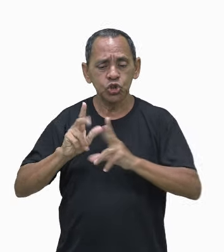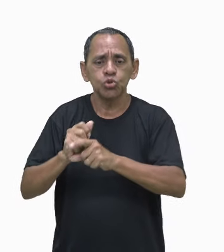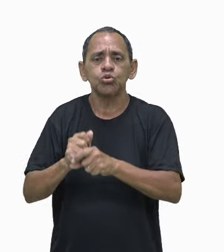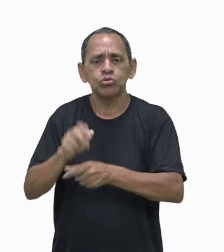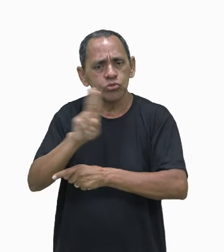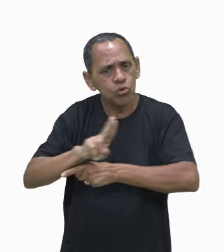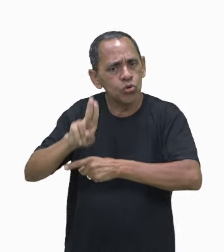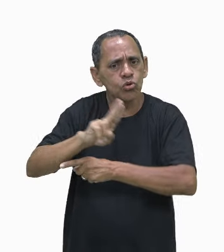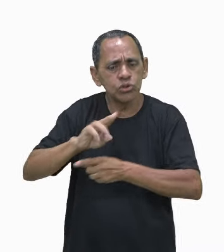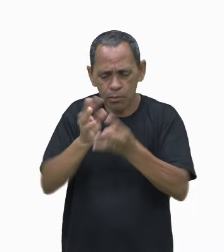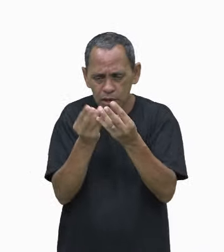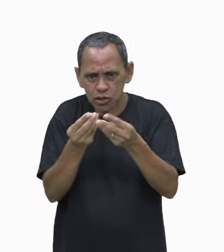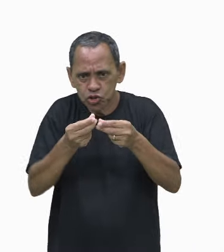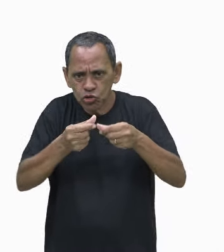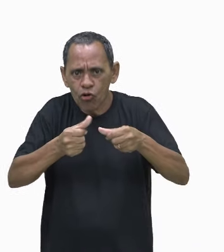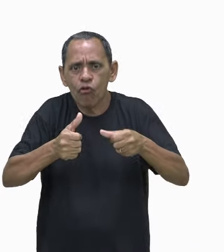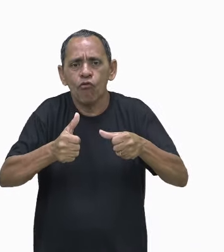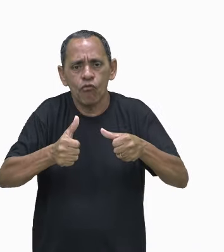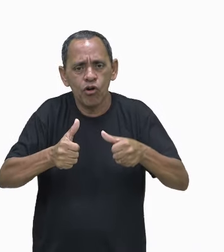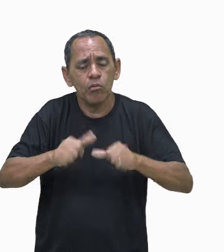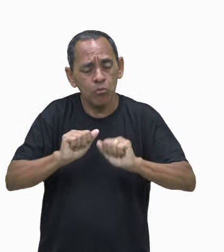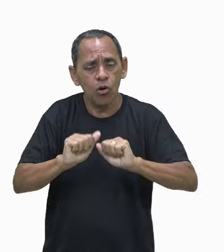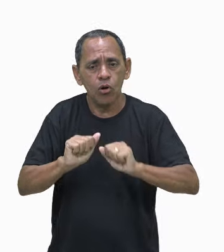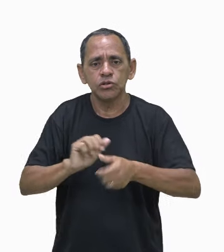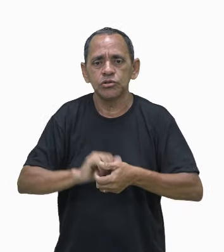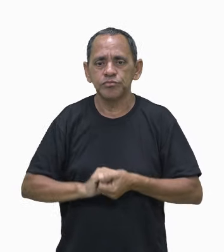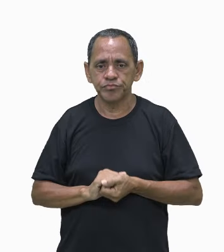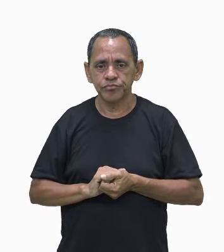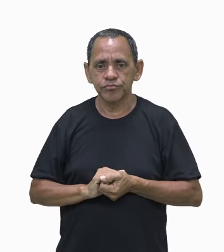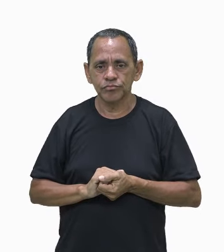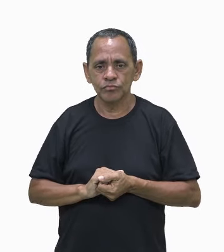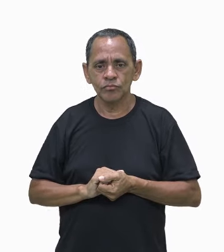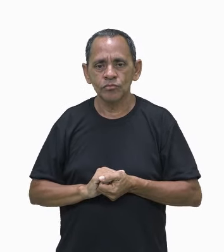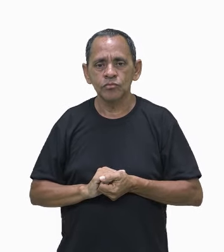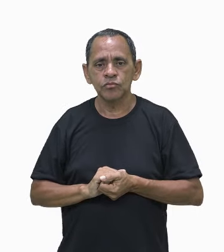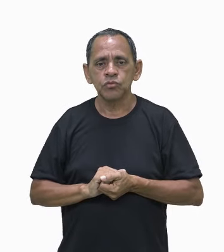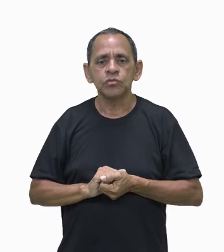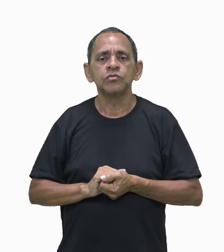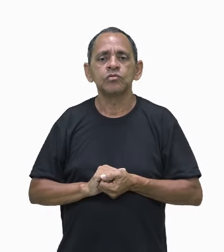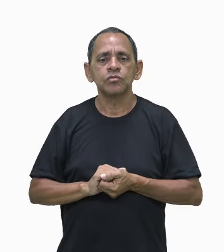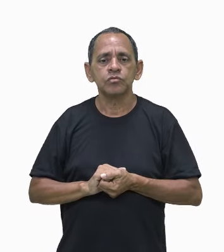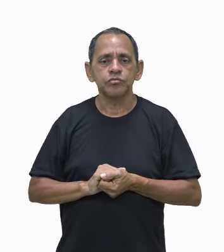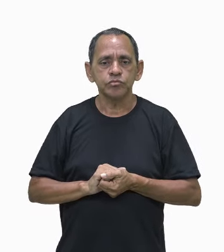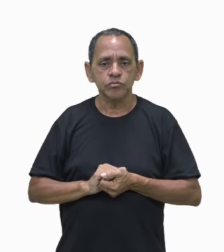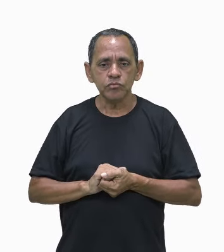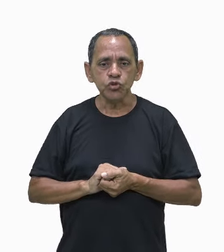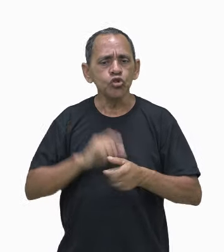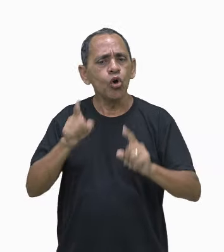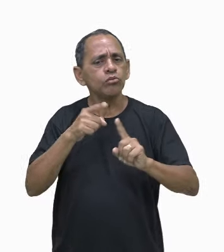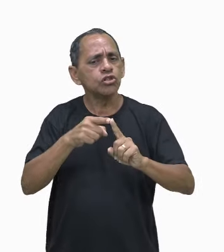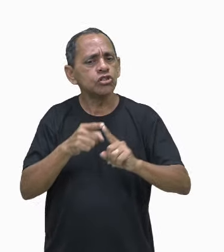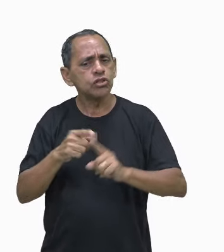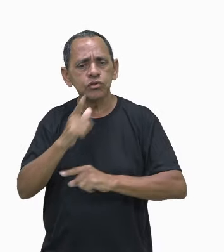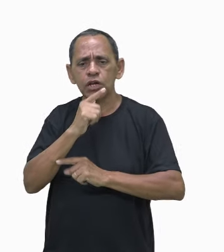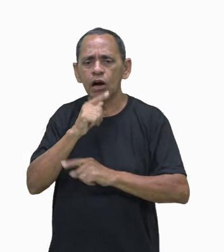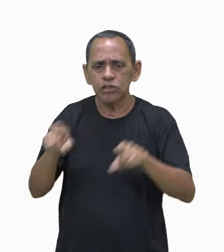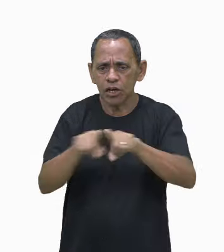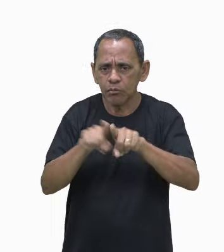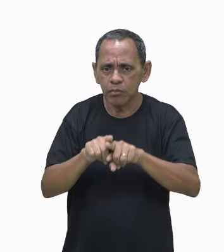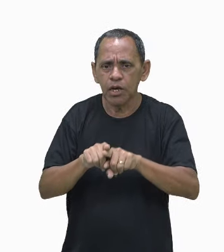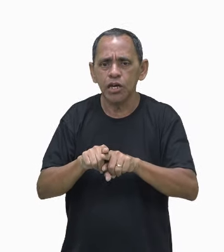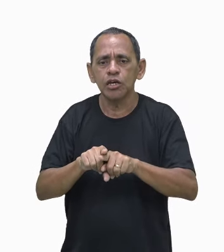é um solvente universal. As funções da água também traz para a gente as reações